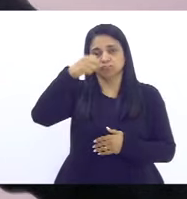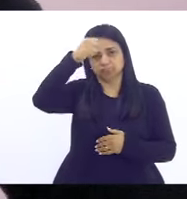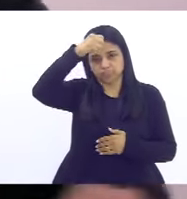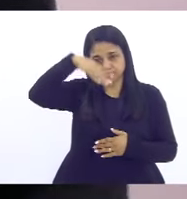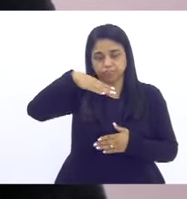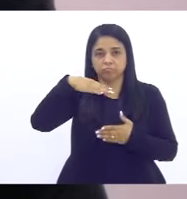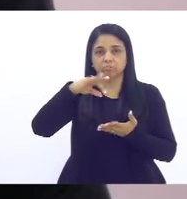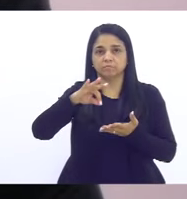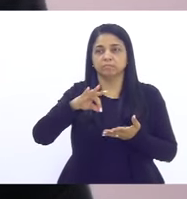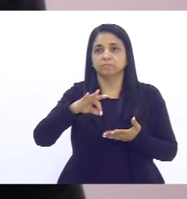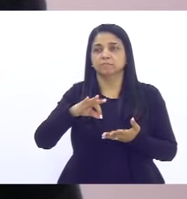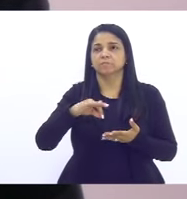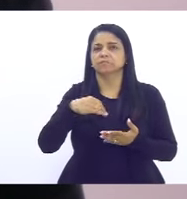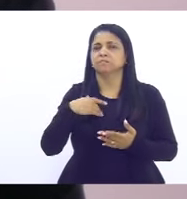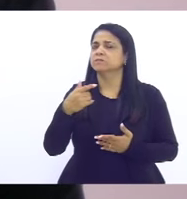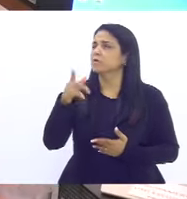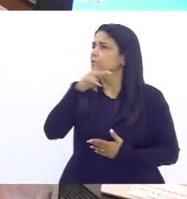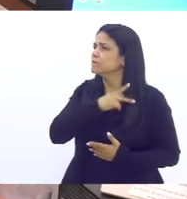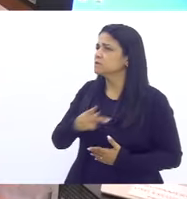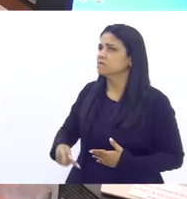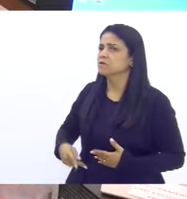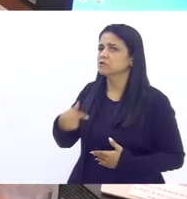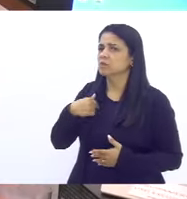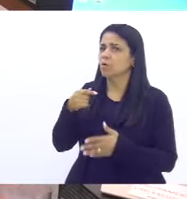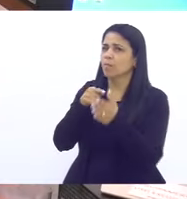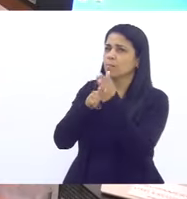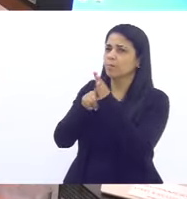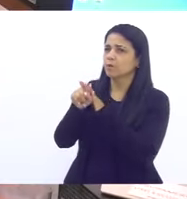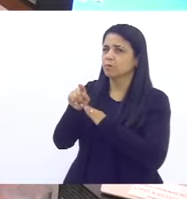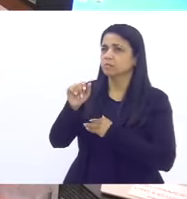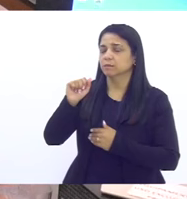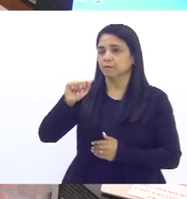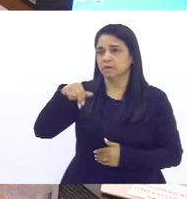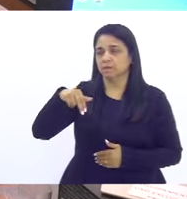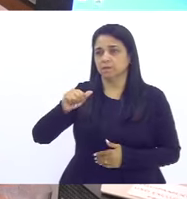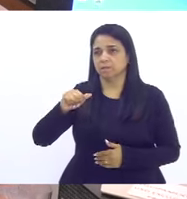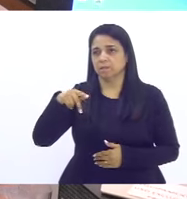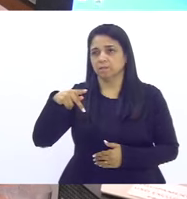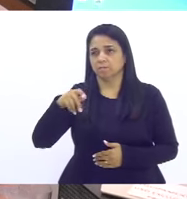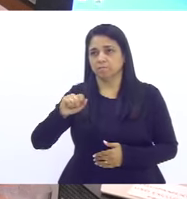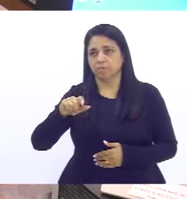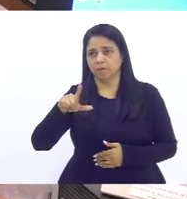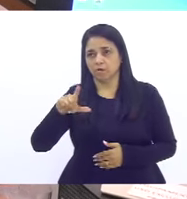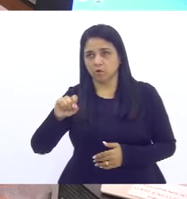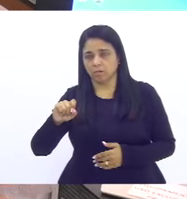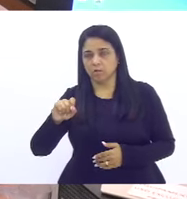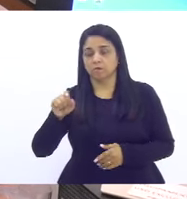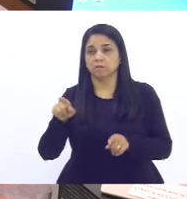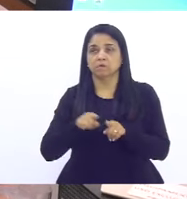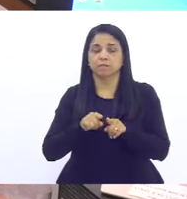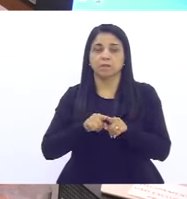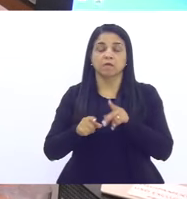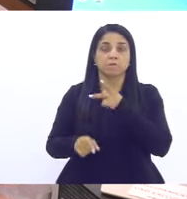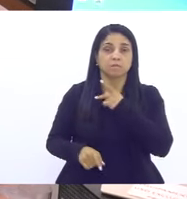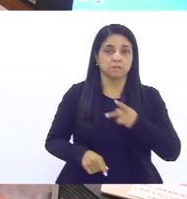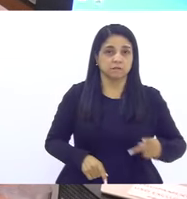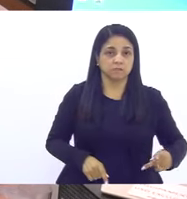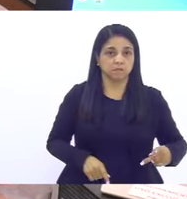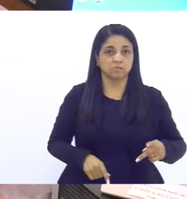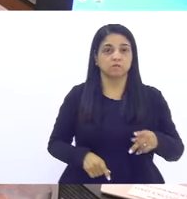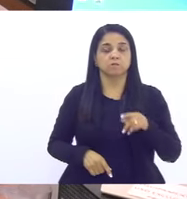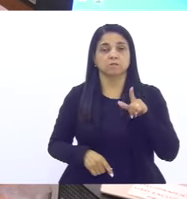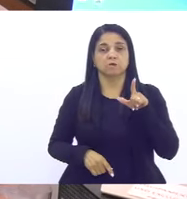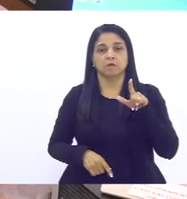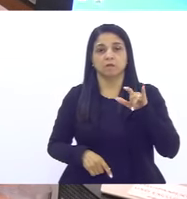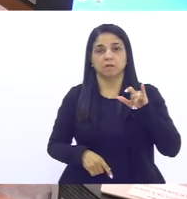Gutinho, pois não. Eu fiz perguntas para a Ana Paula e para o presidente da Light também. Eu gostaria de